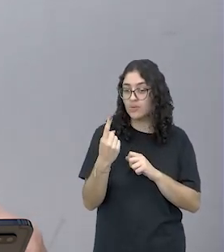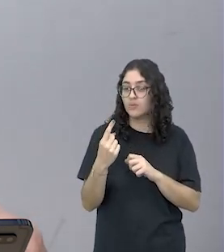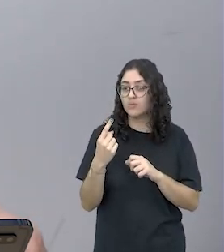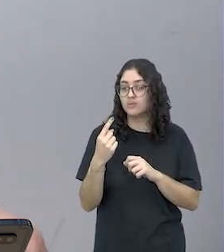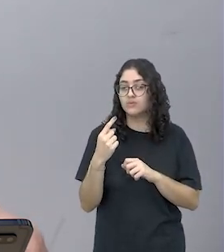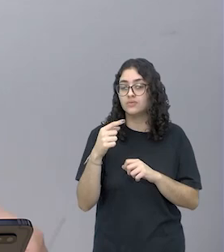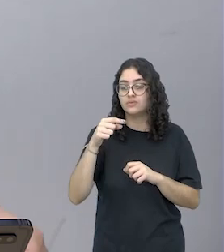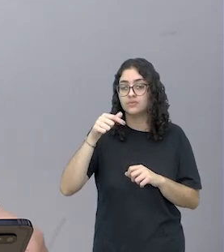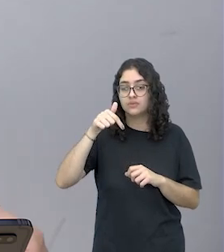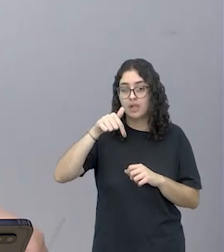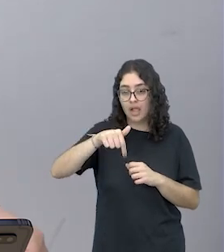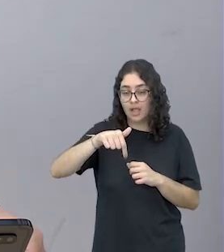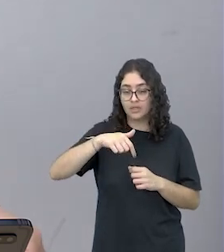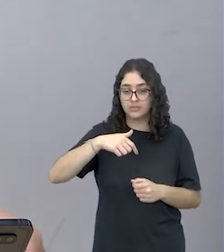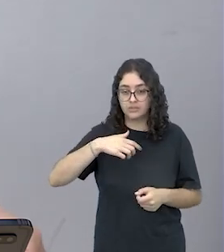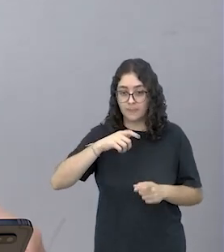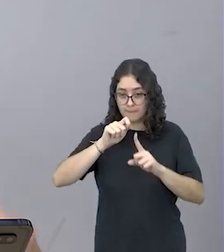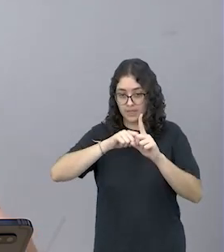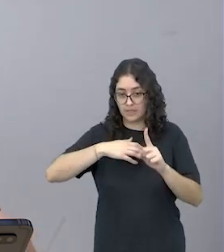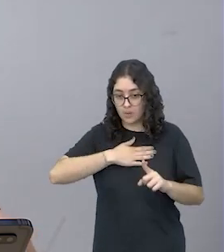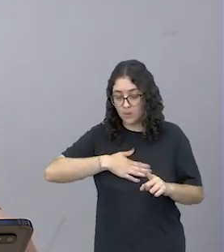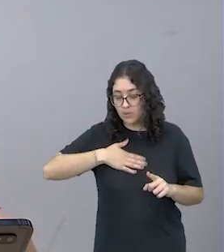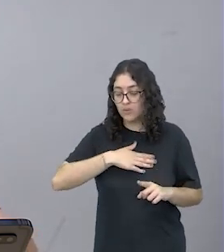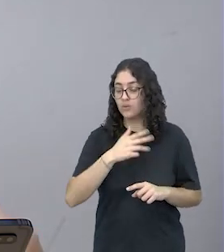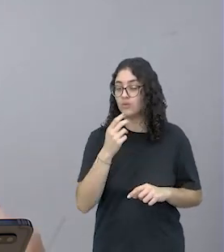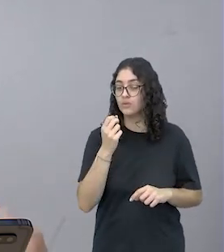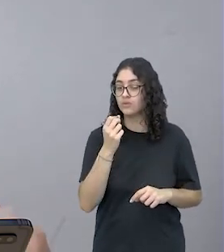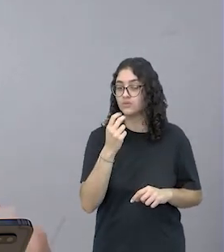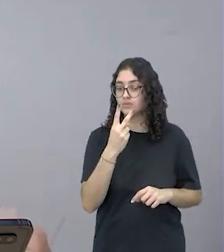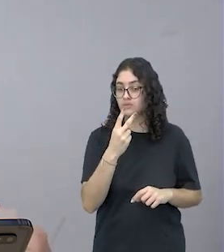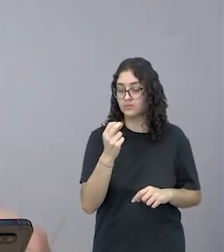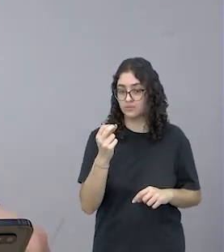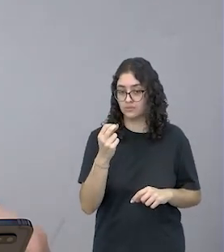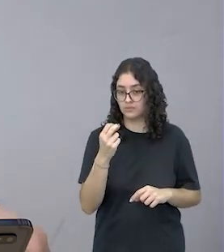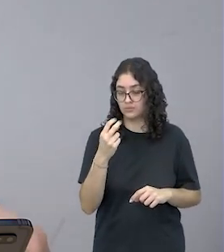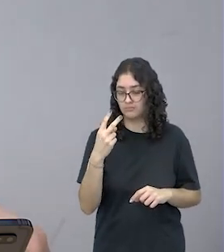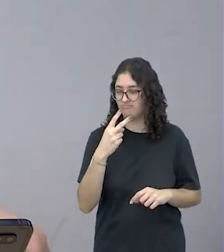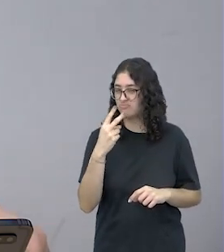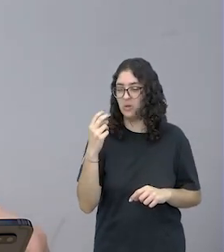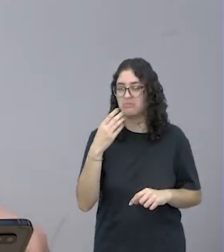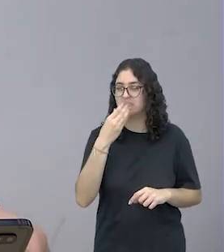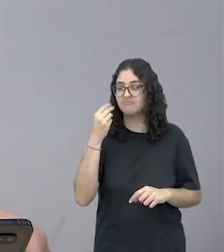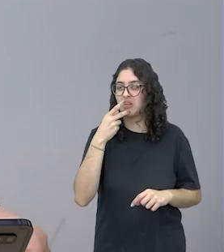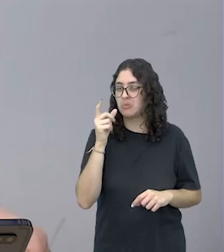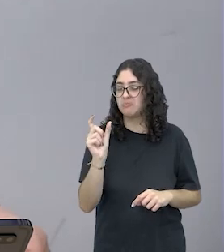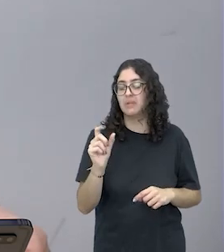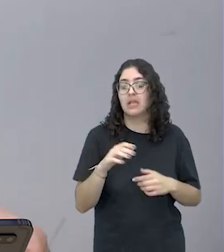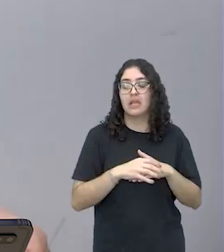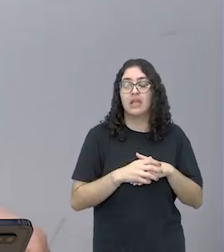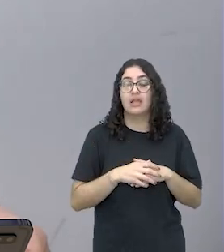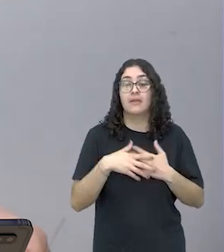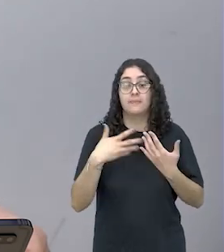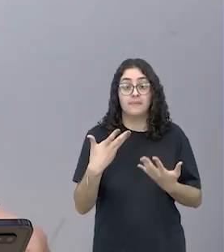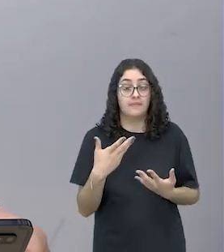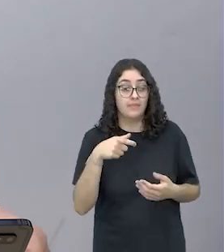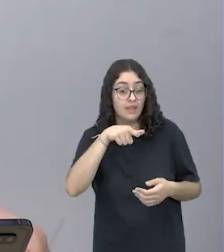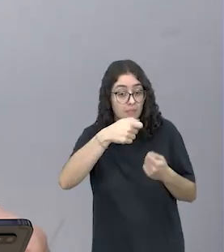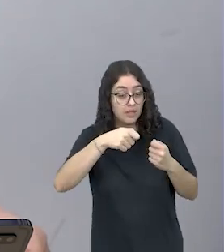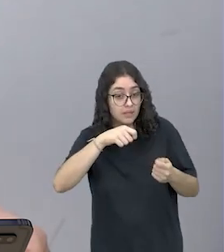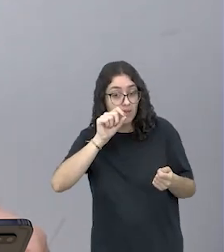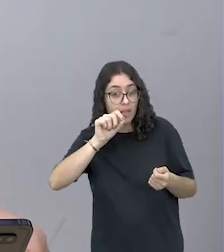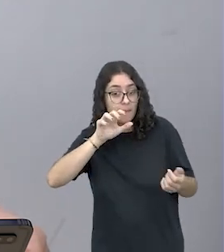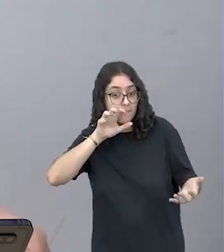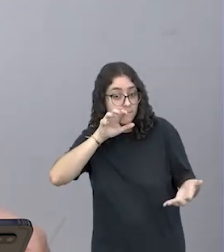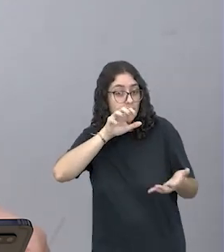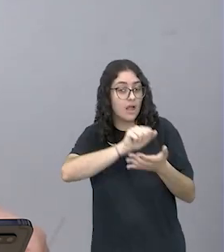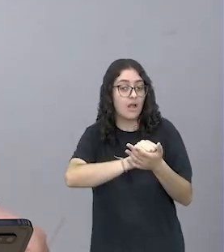de agosto de 2012, que é: os alunos com altas habilidades superdotação deverão ser